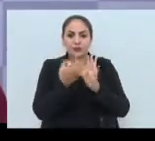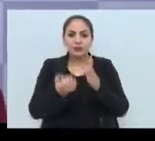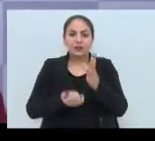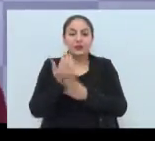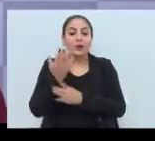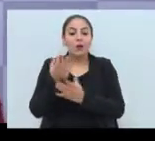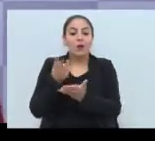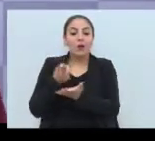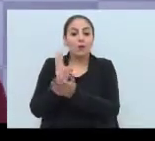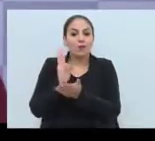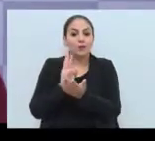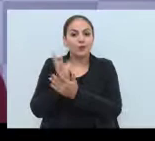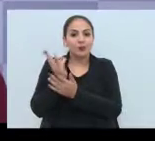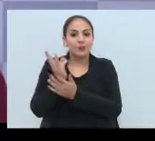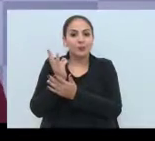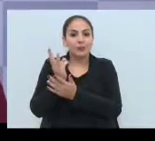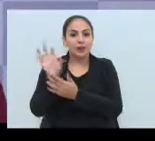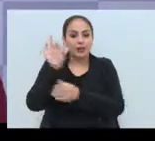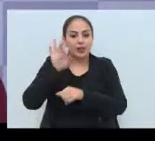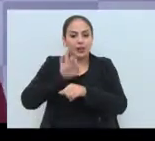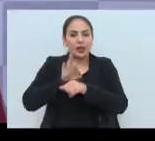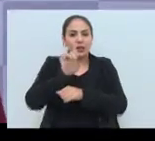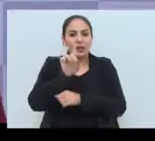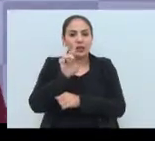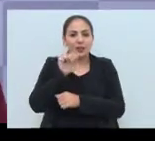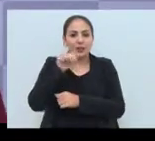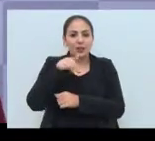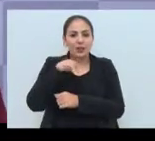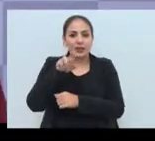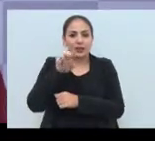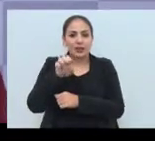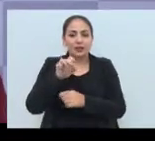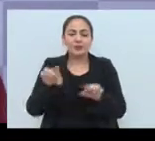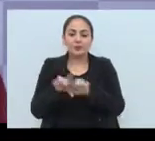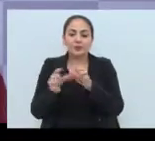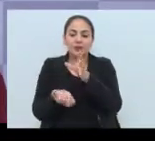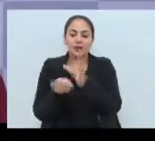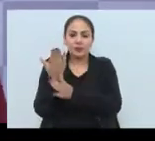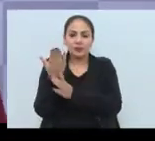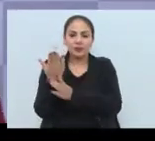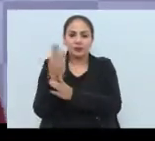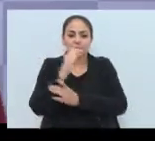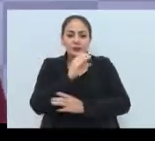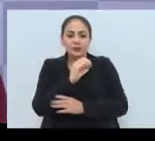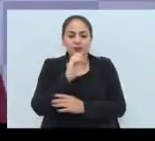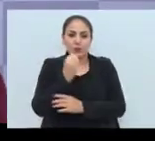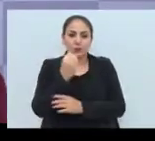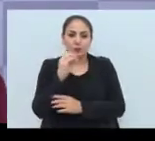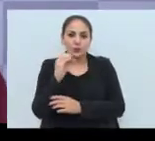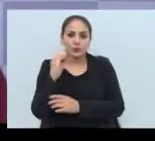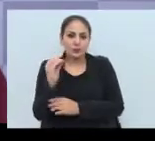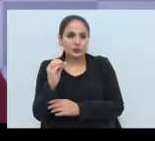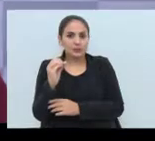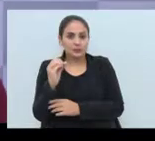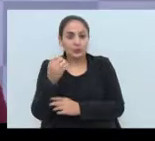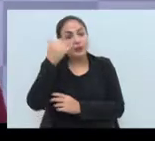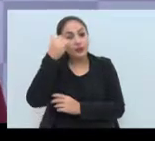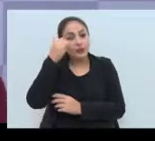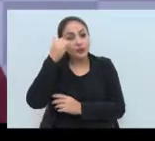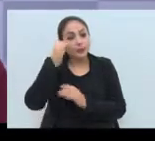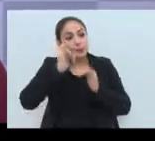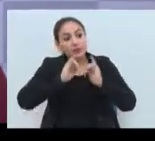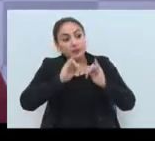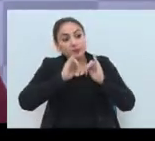a ideia de criar o WhatsApp Dengue, né, e também a criação do 0800, para facilitar a prevenção, a indicação